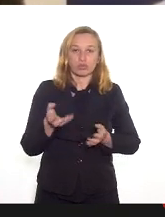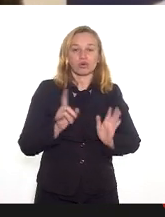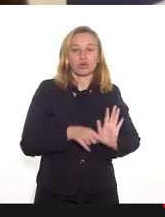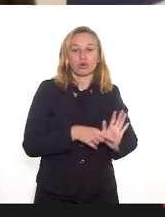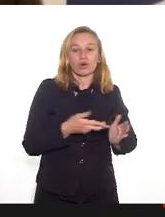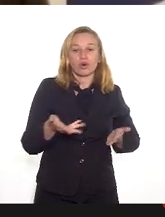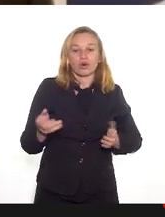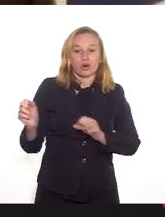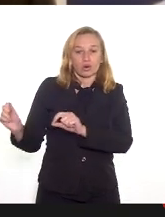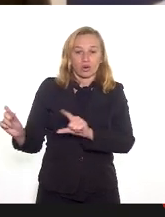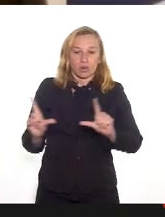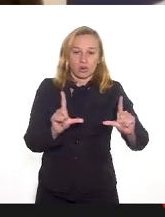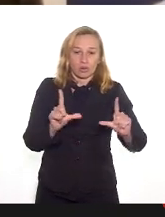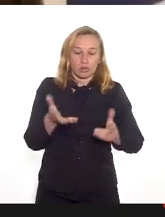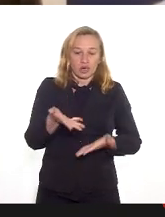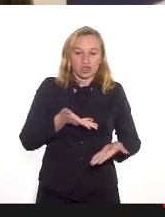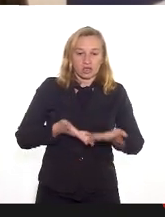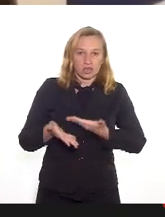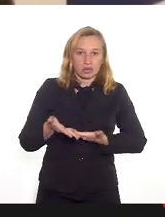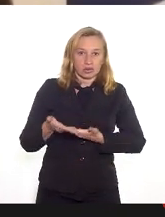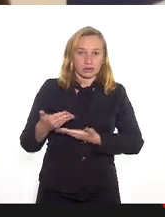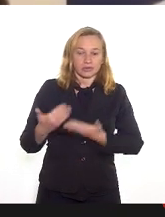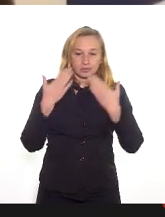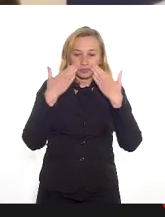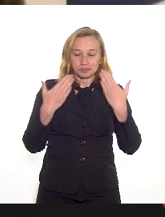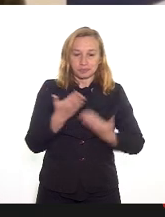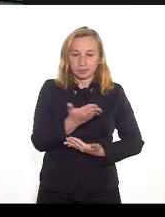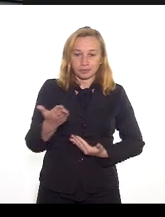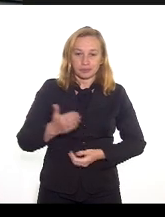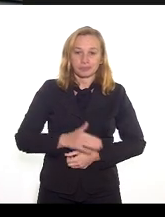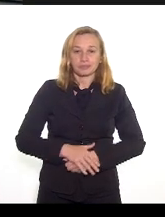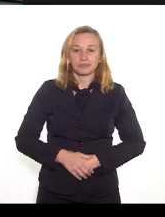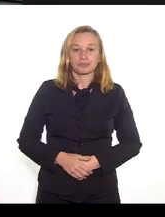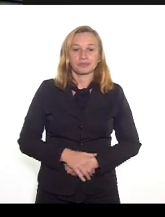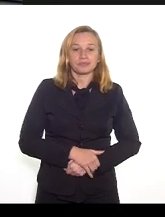aqui a nossa apresentação, por favor, senhor Tiago.